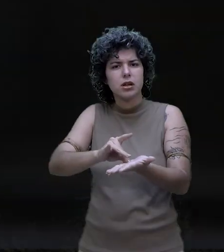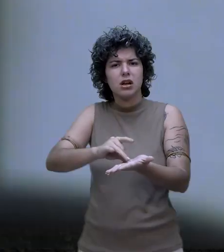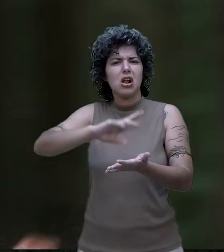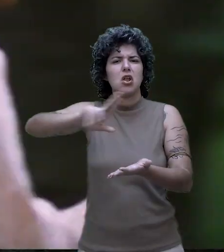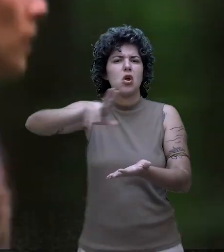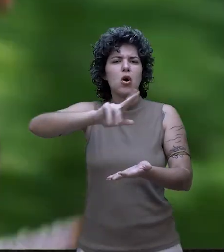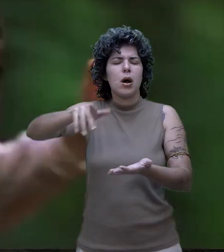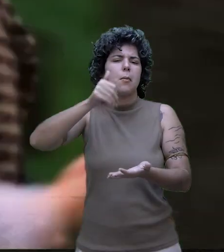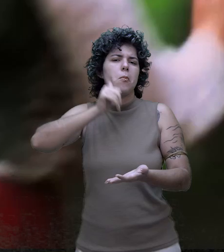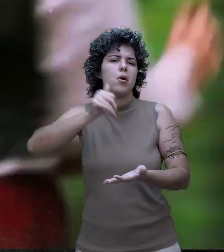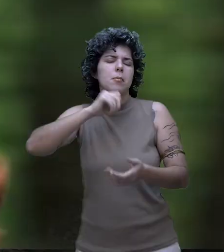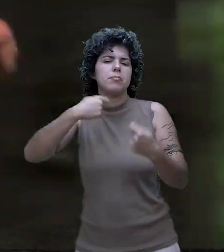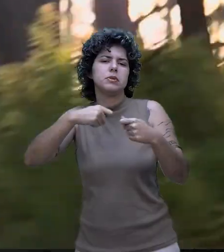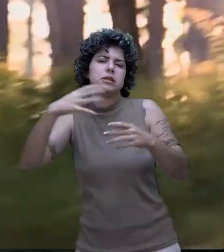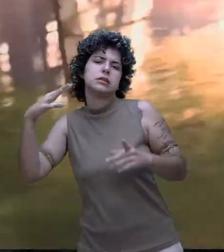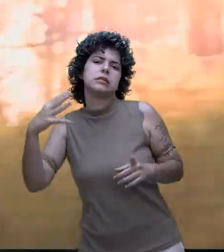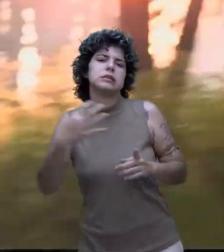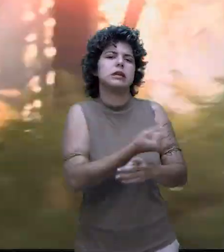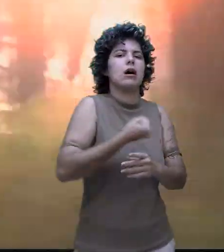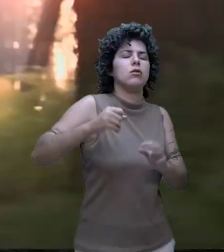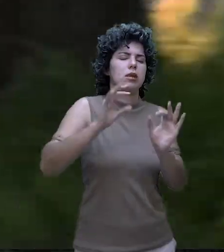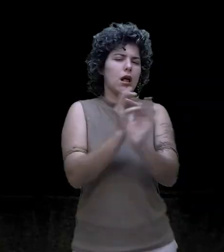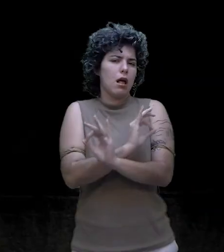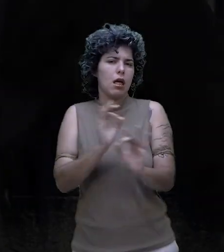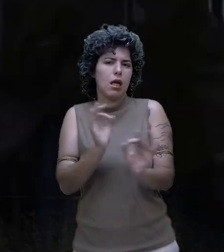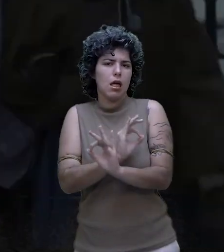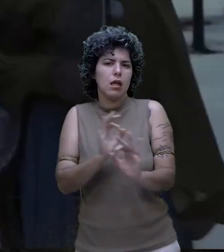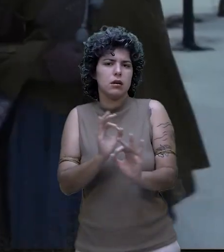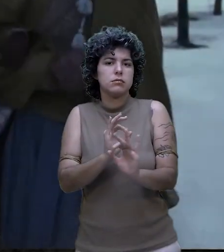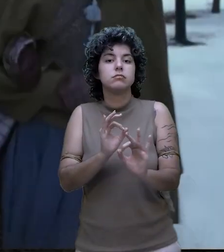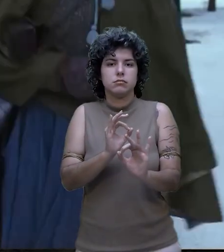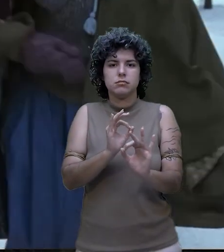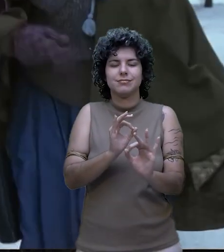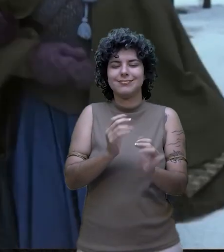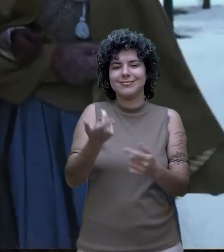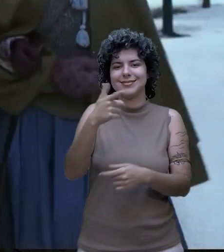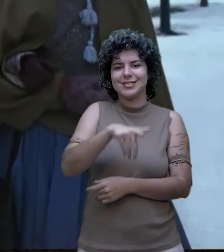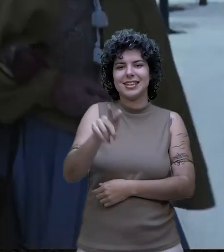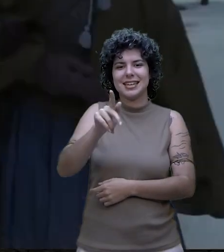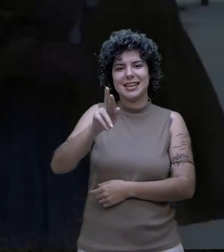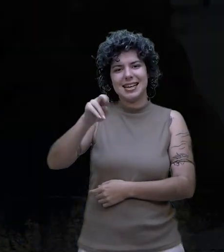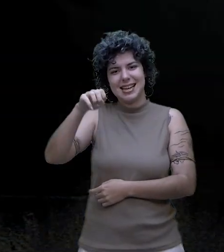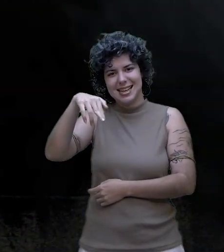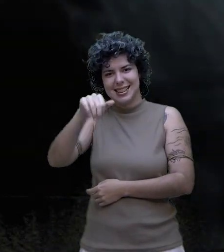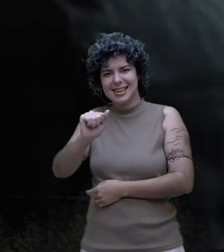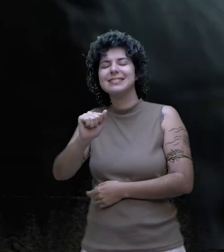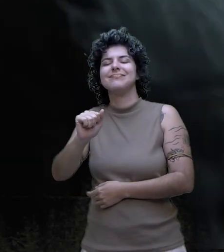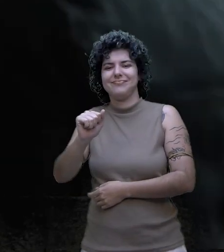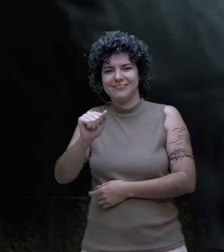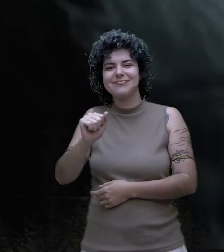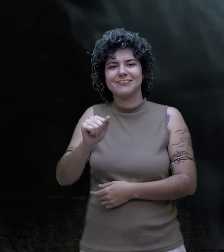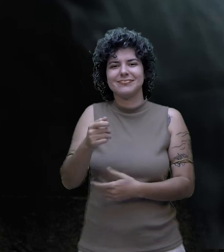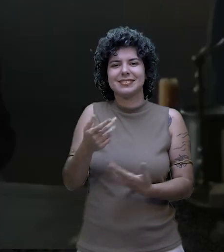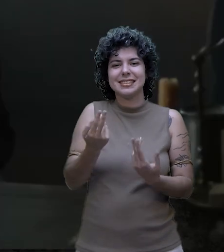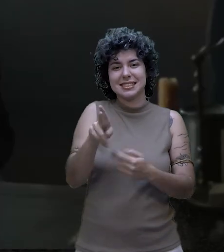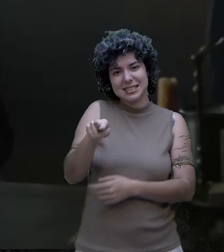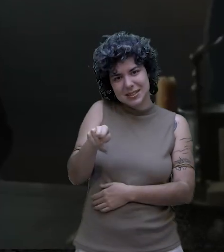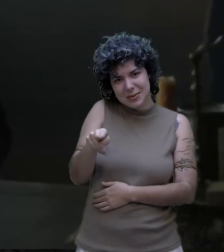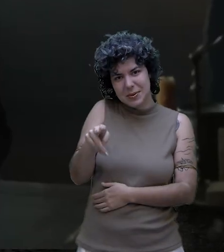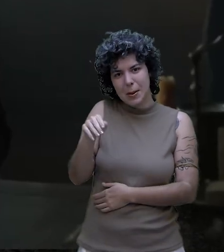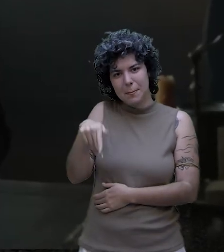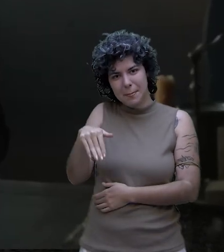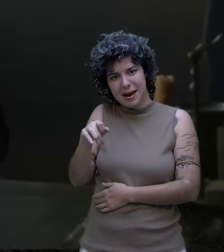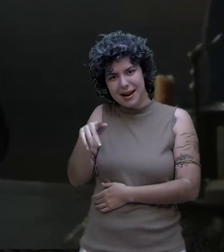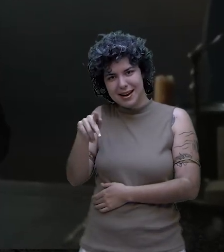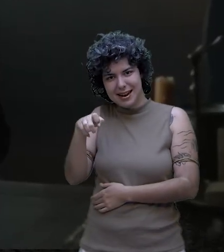Little Women. De novo, Greta Gerwig. As irmãs Mark não só a doce, a rebelde, a artista e a tímida. Elas